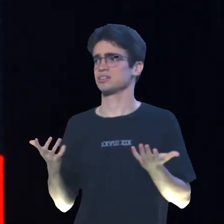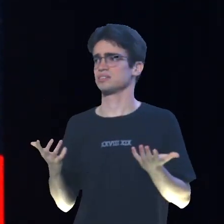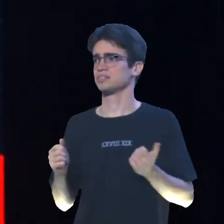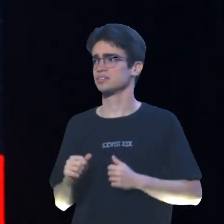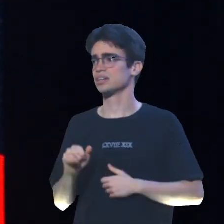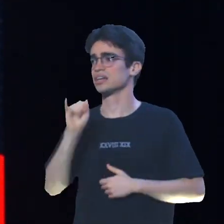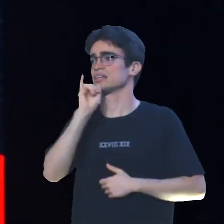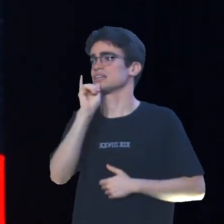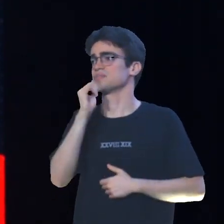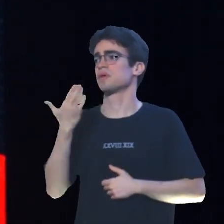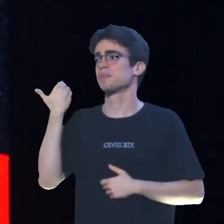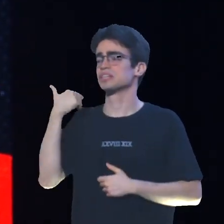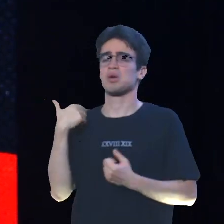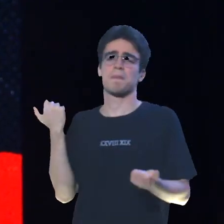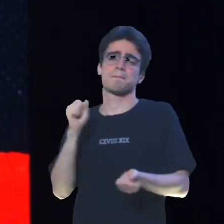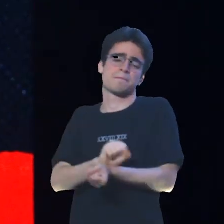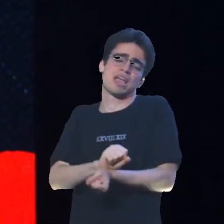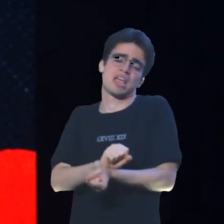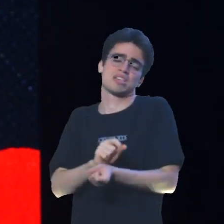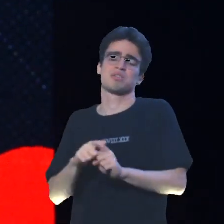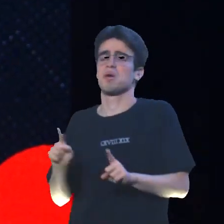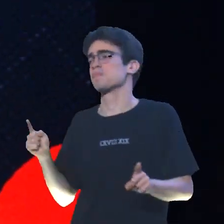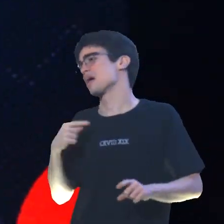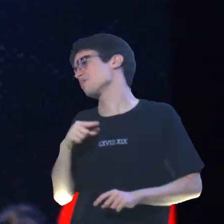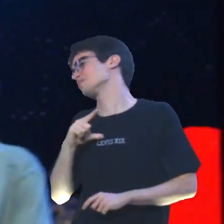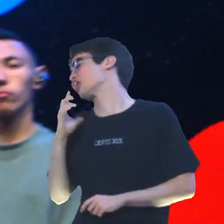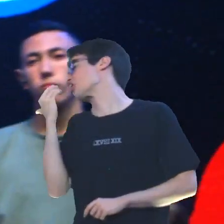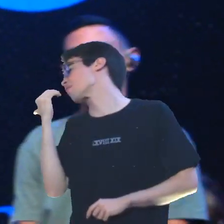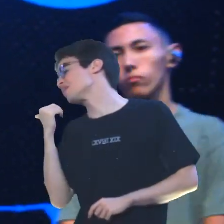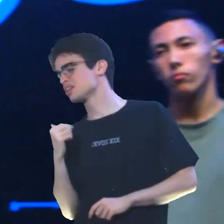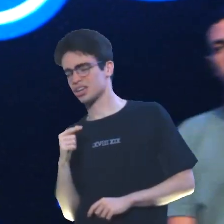eu estava preso, mas pelo menos eu tinha o que comer.